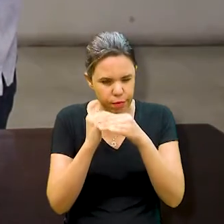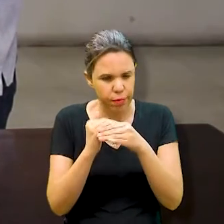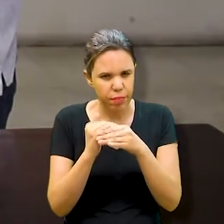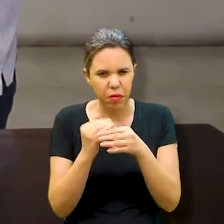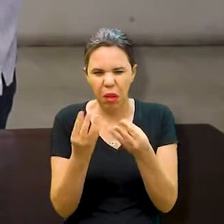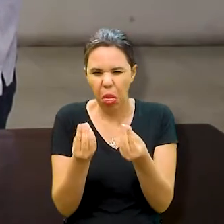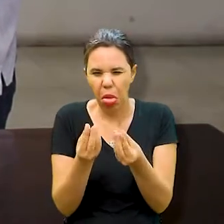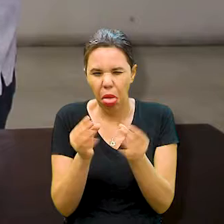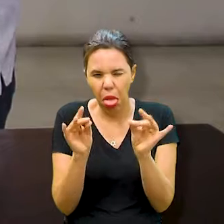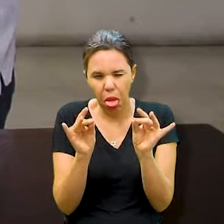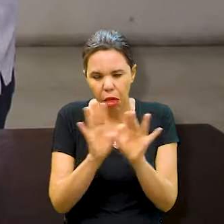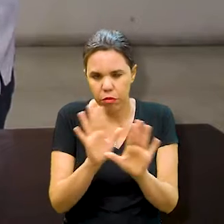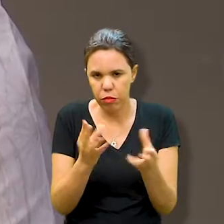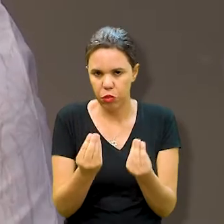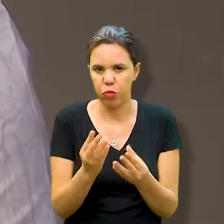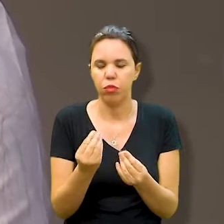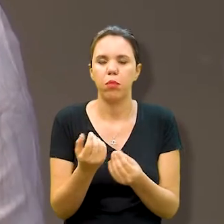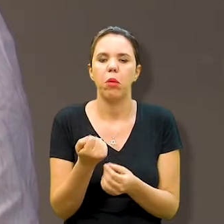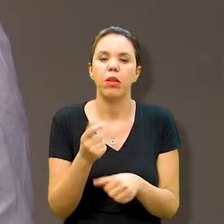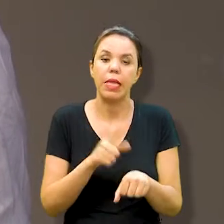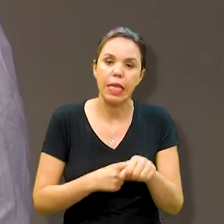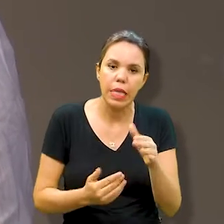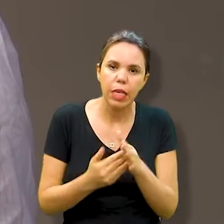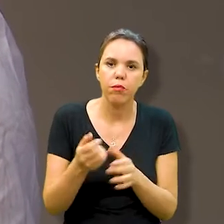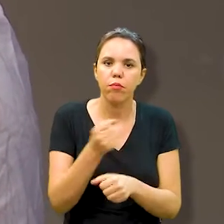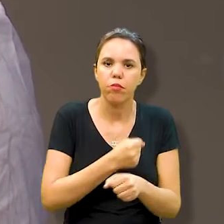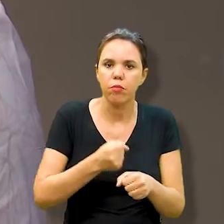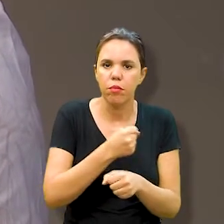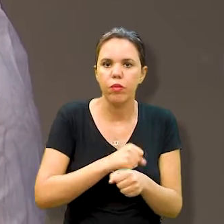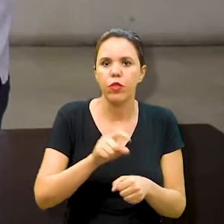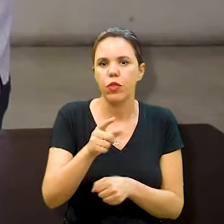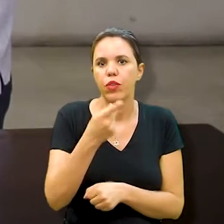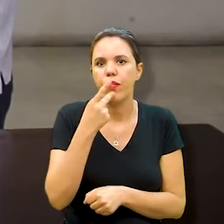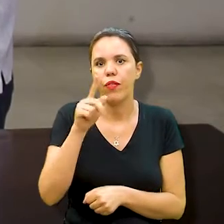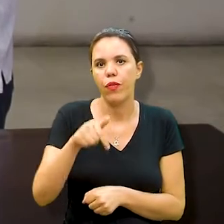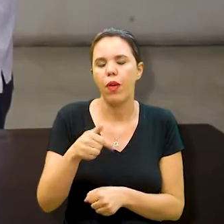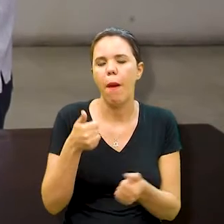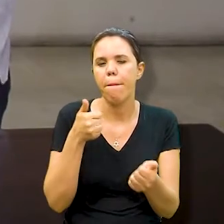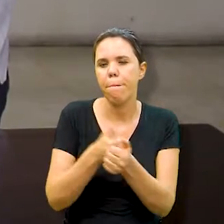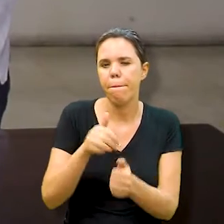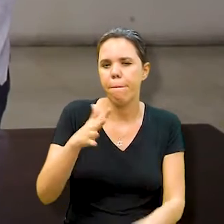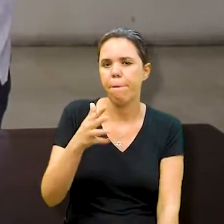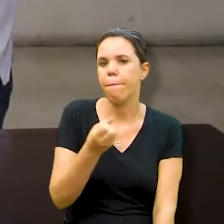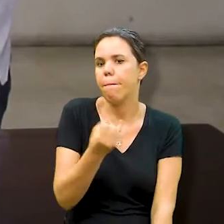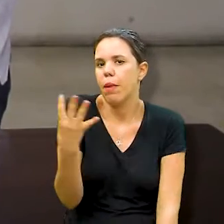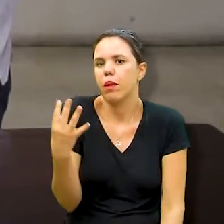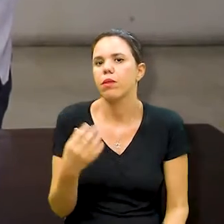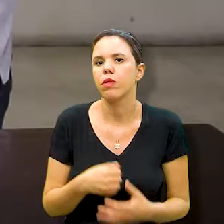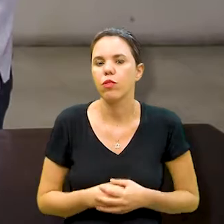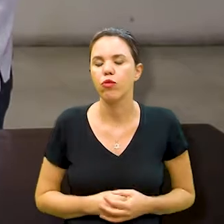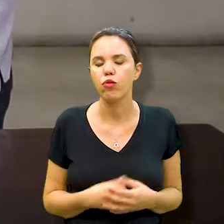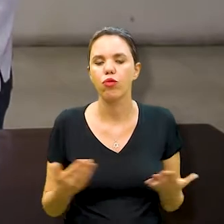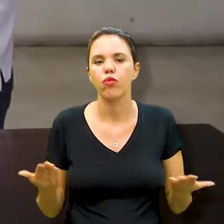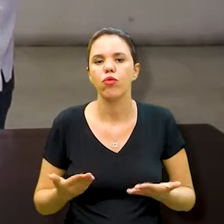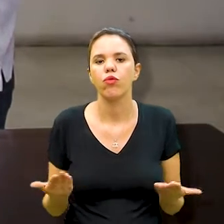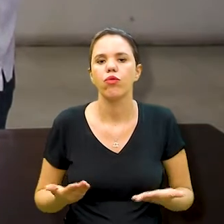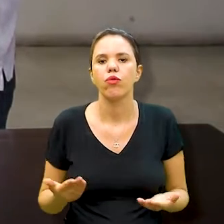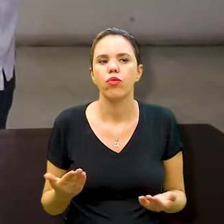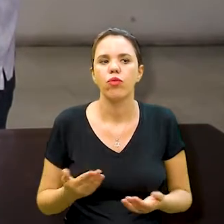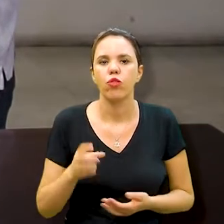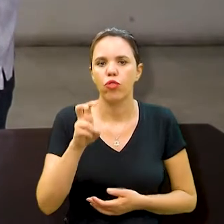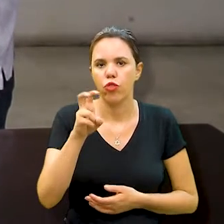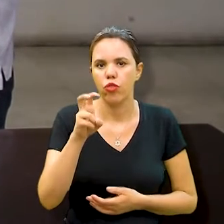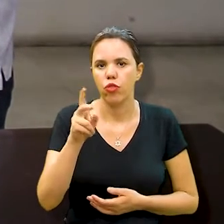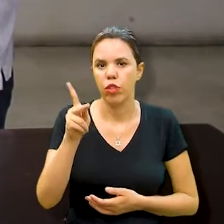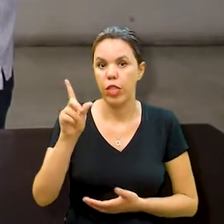aquele ponto ali para que ele não empata e muita tá o tempo de cozimento que você fala aproximadamente quanto hoje